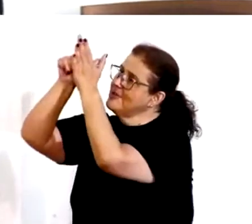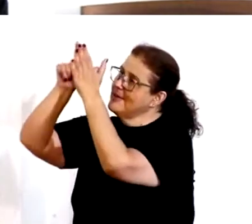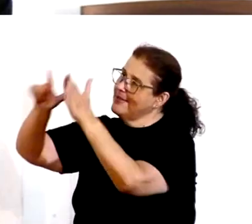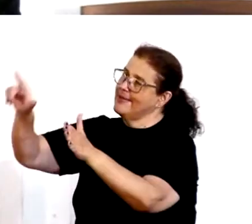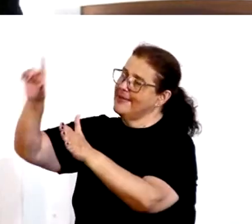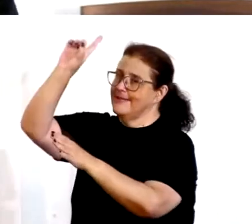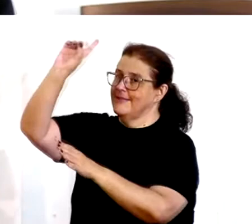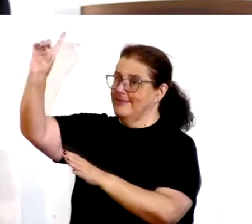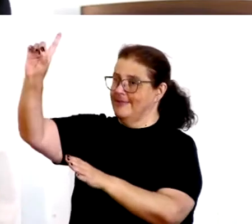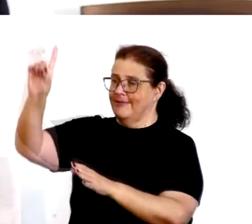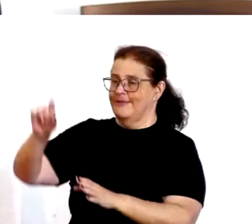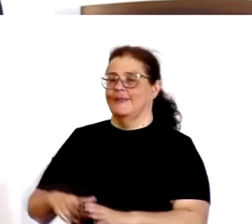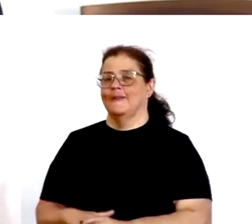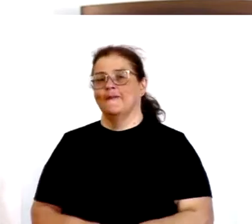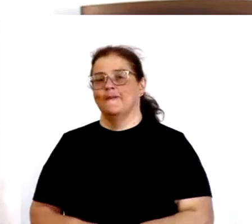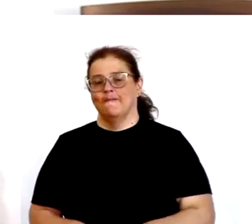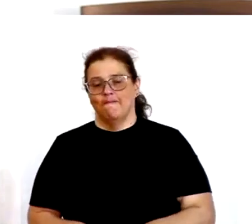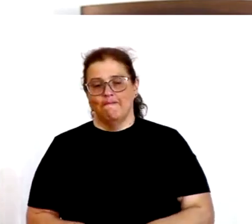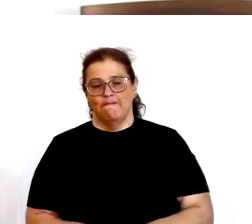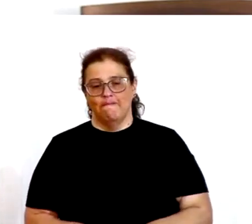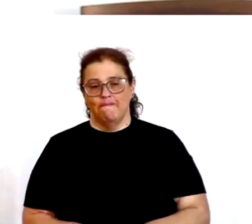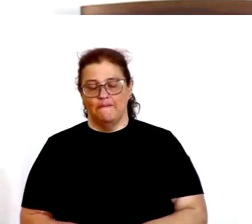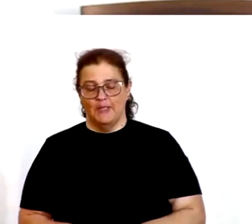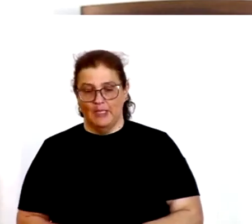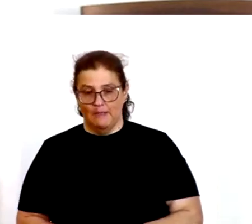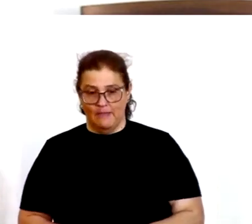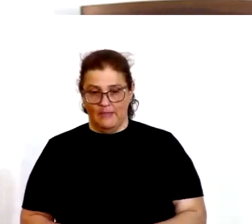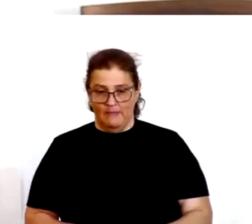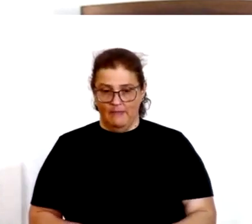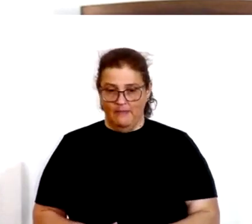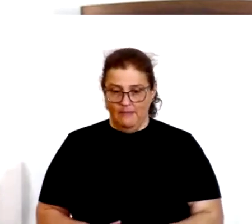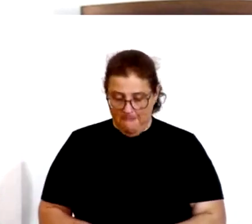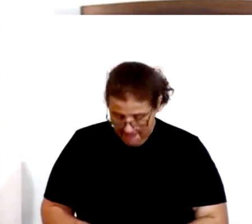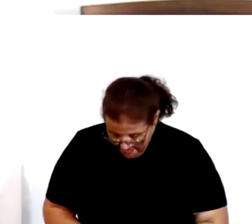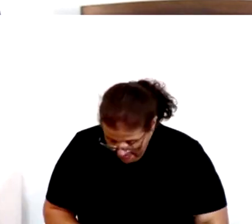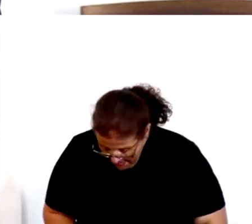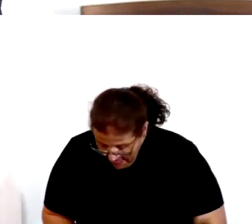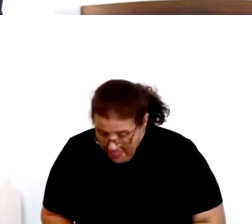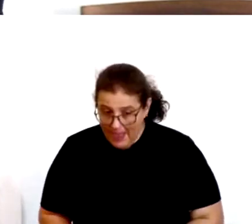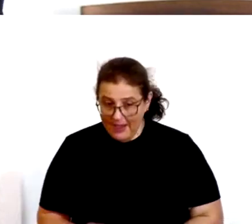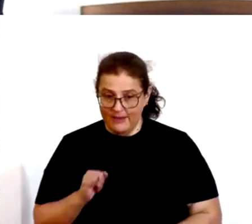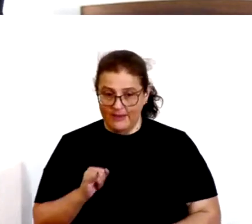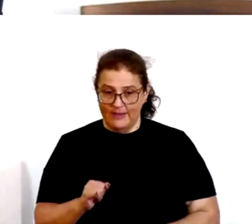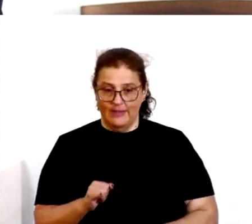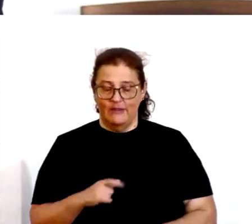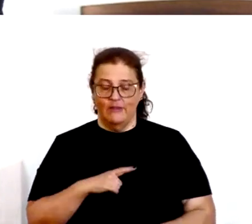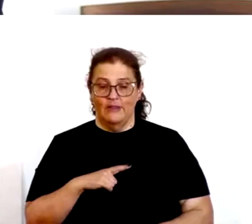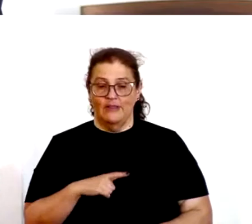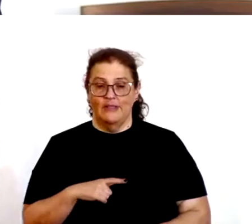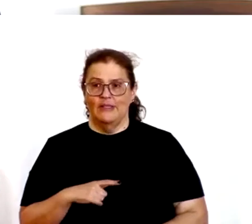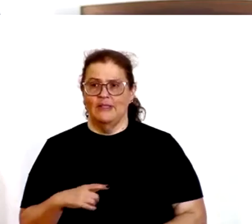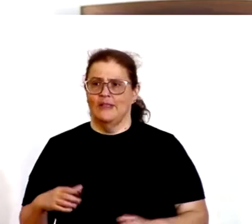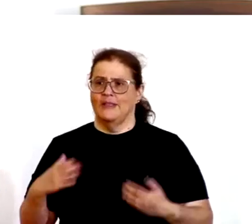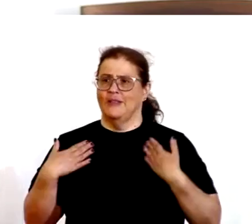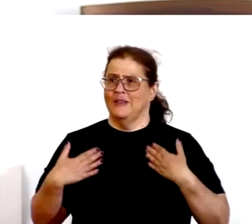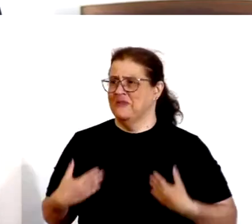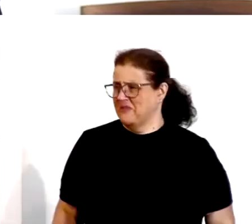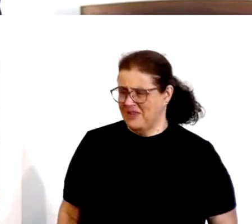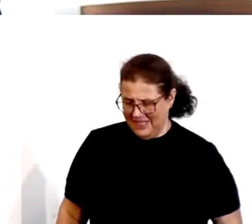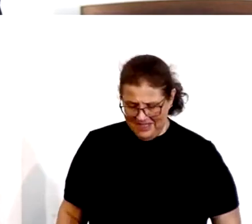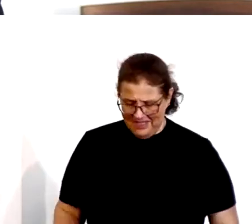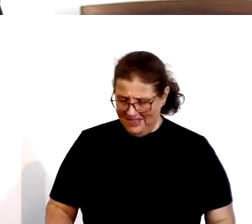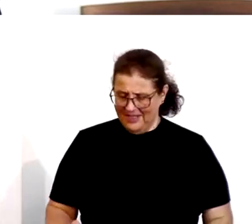estão estabelecidas nas páginas das Escrituras. Se você não se veste, não se